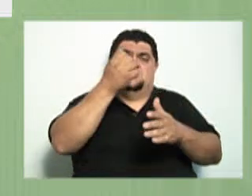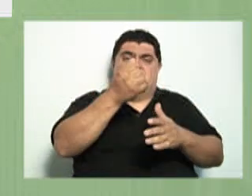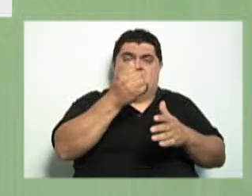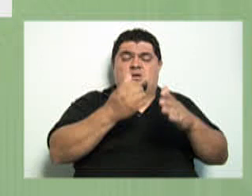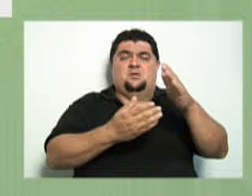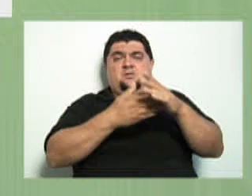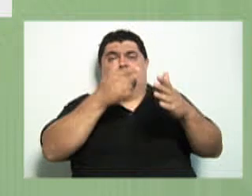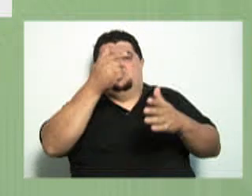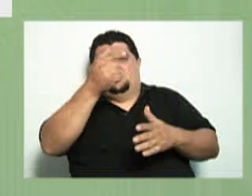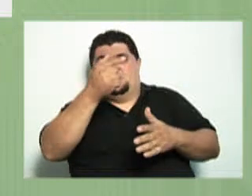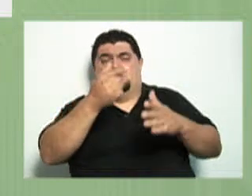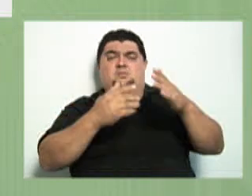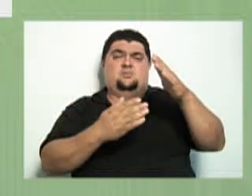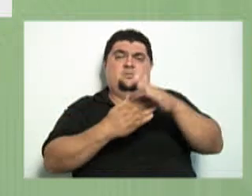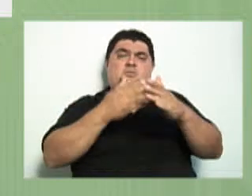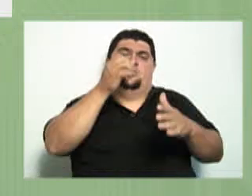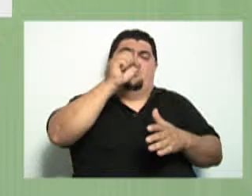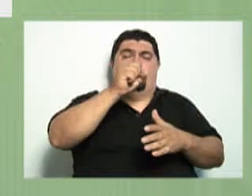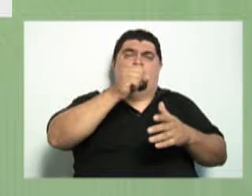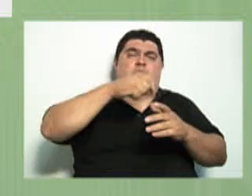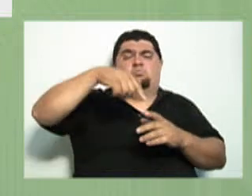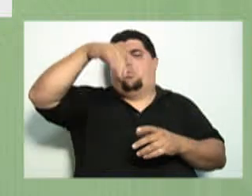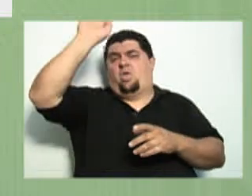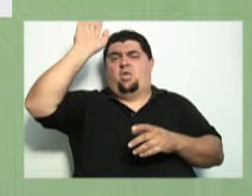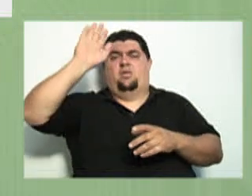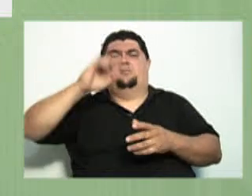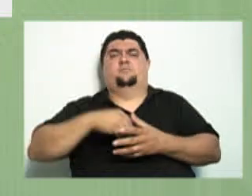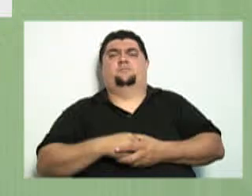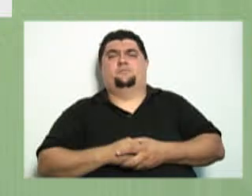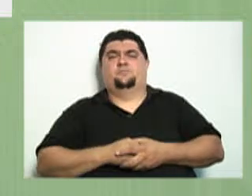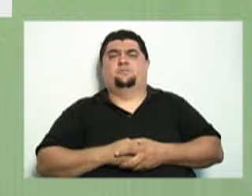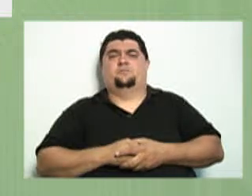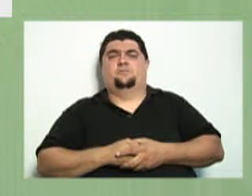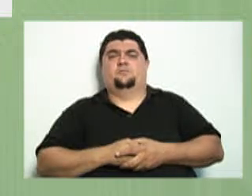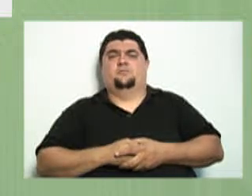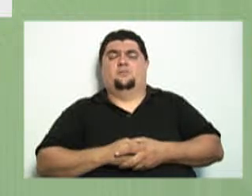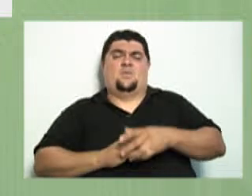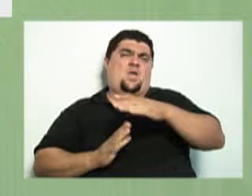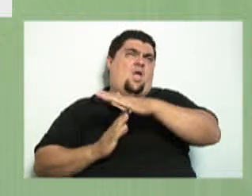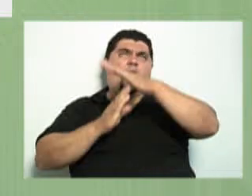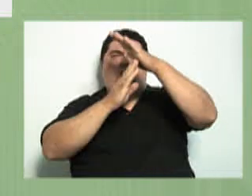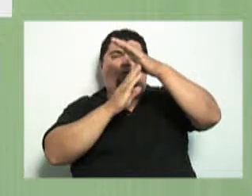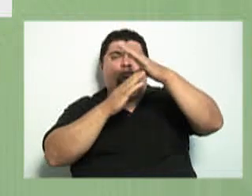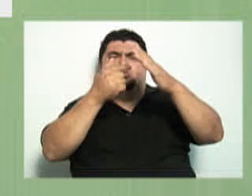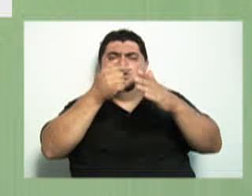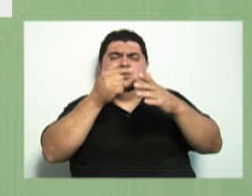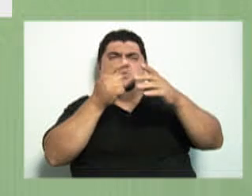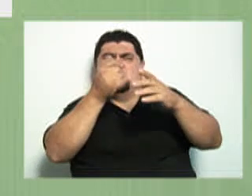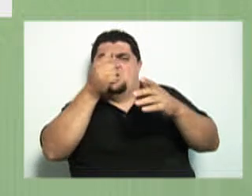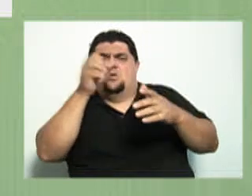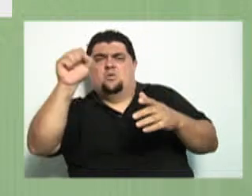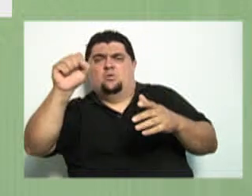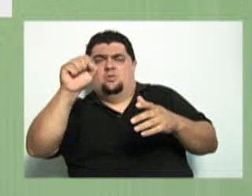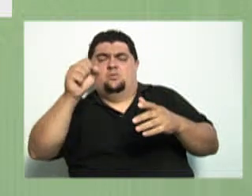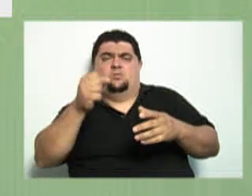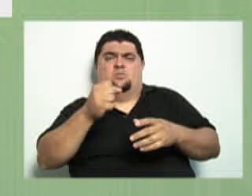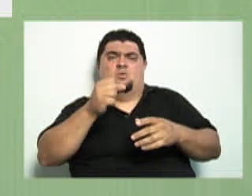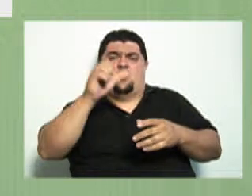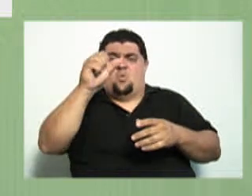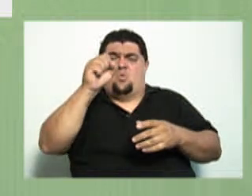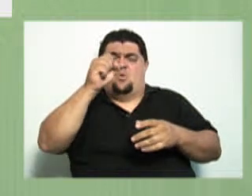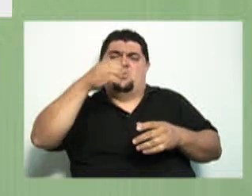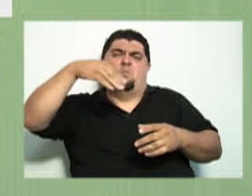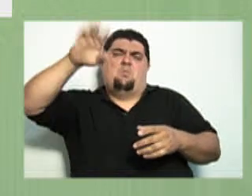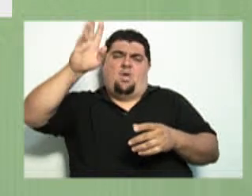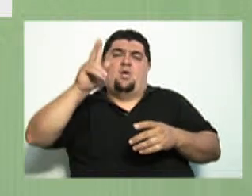baixo. Depois médio de quase 6 para quase 7, o alto 7 para quase 8 e muito alto acima de